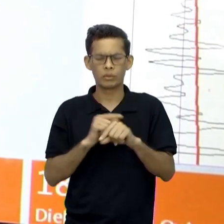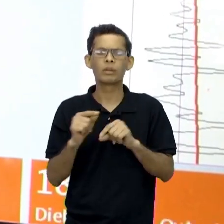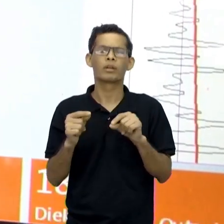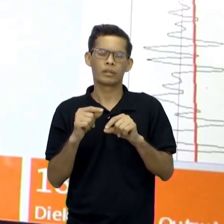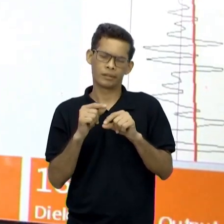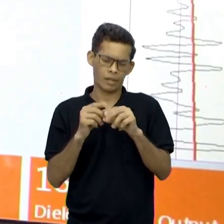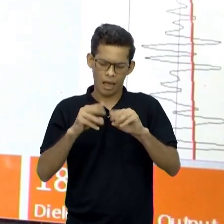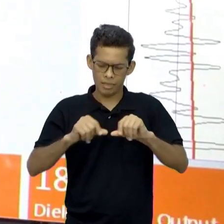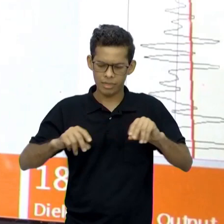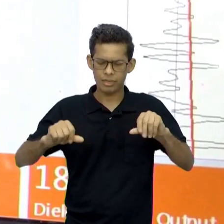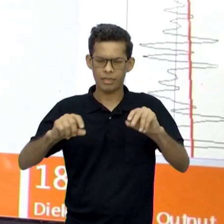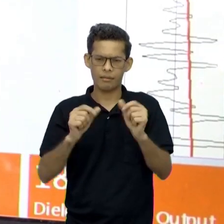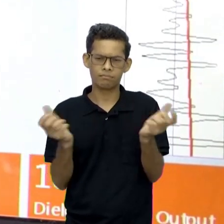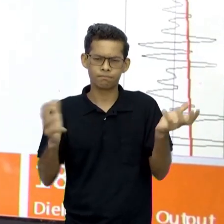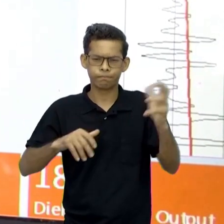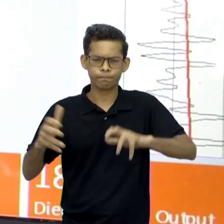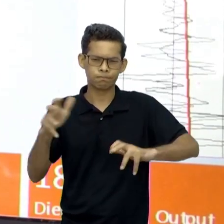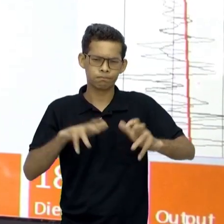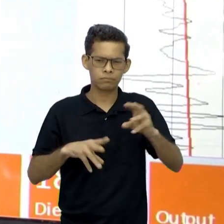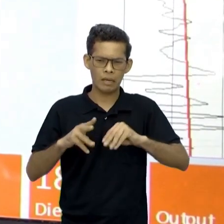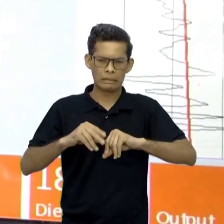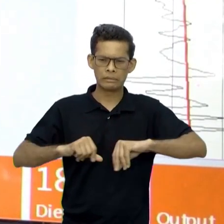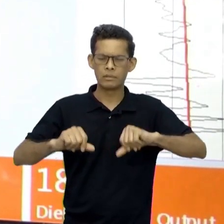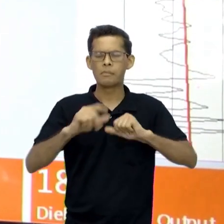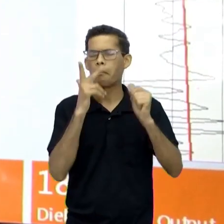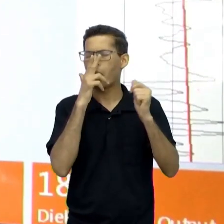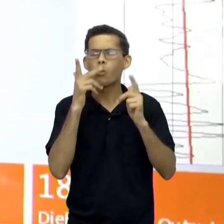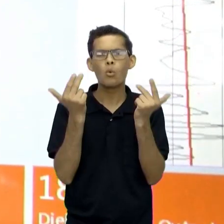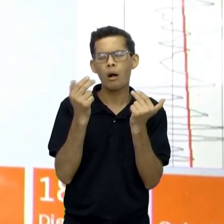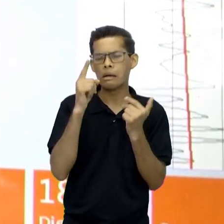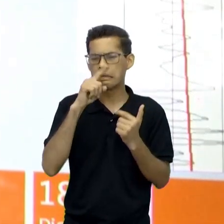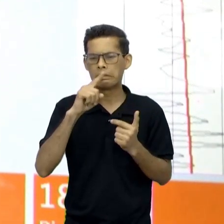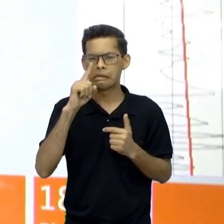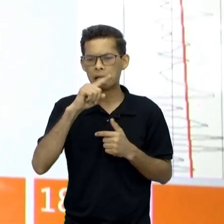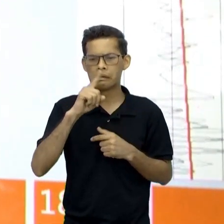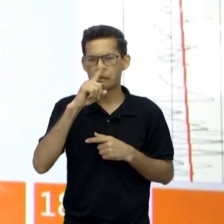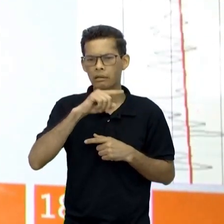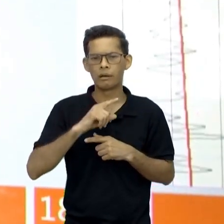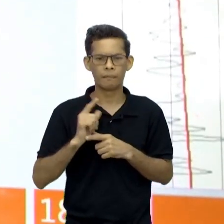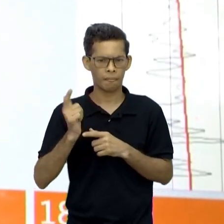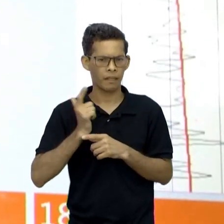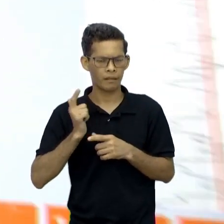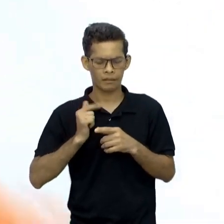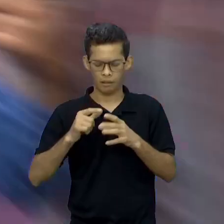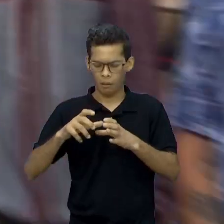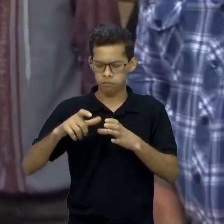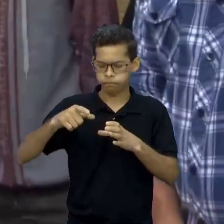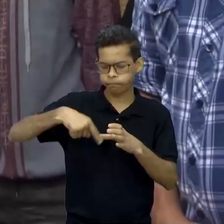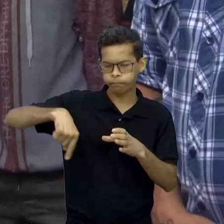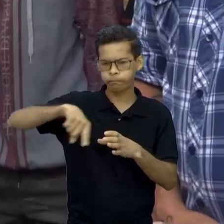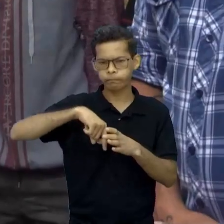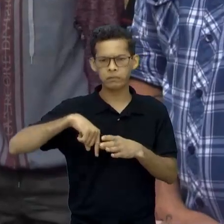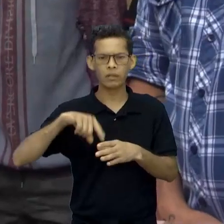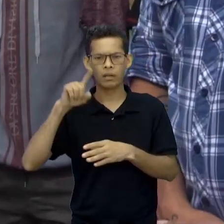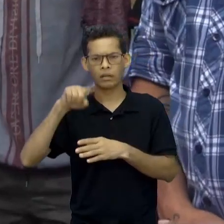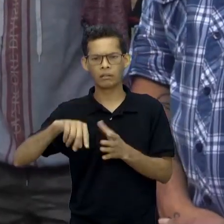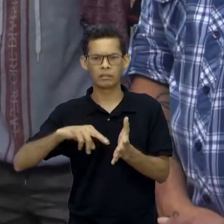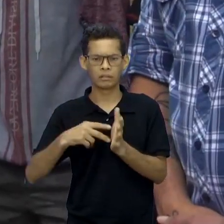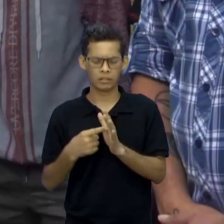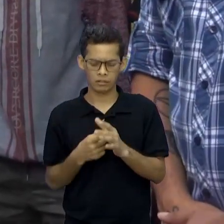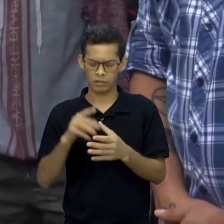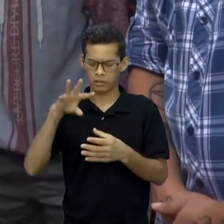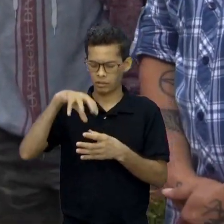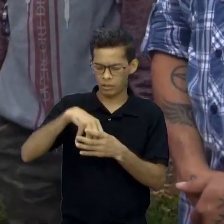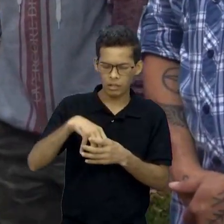foi compactando, então ficou essas irregularidades. Sim. Aquele buraco maior é onde está a manilha de concreto